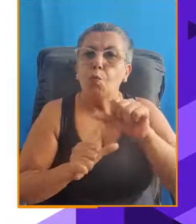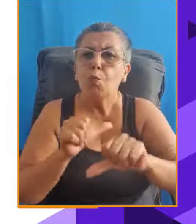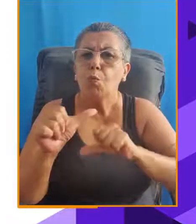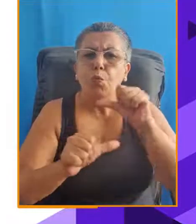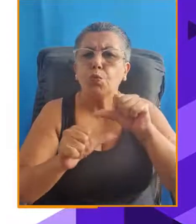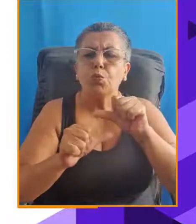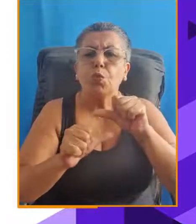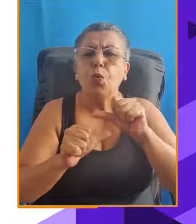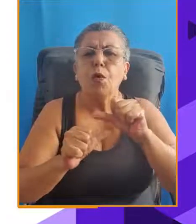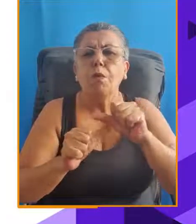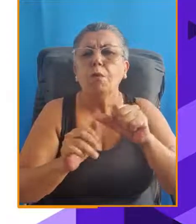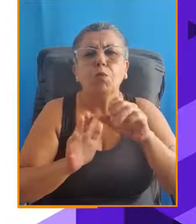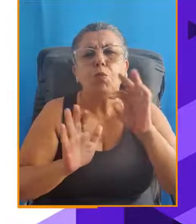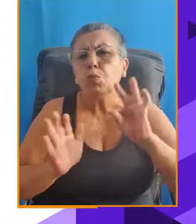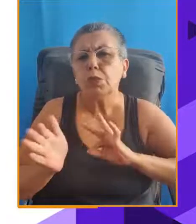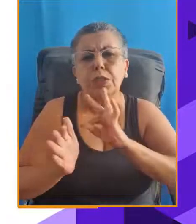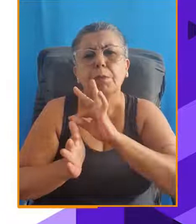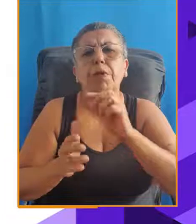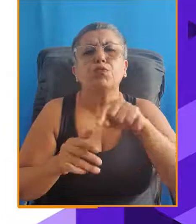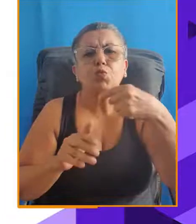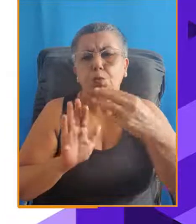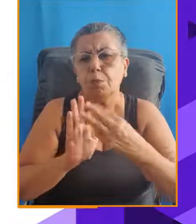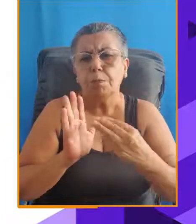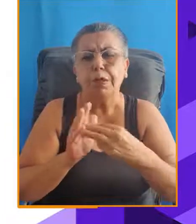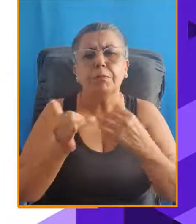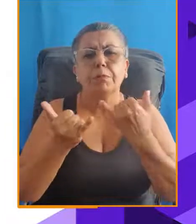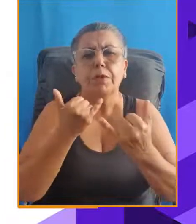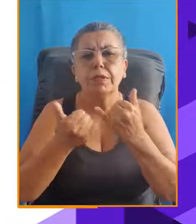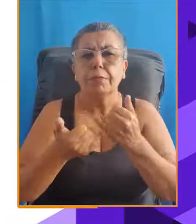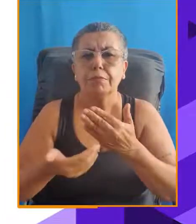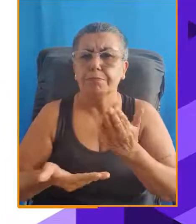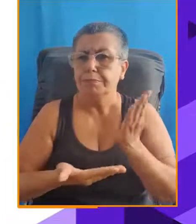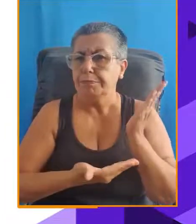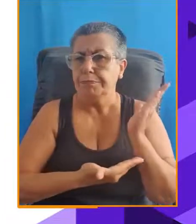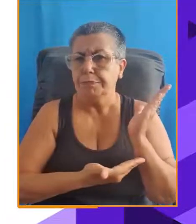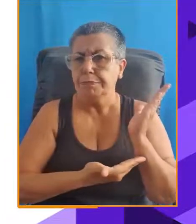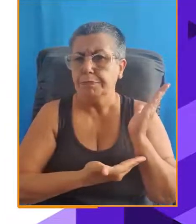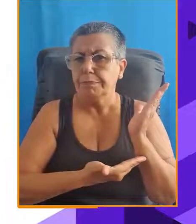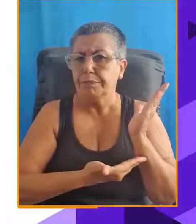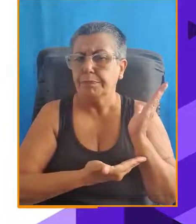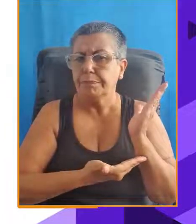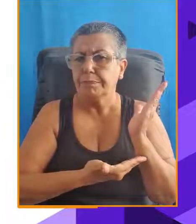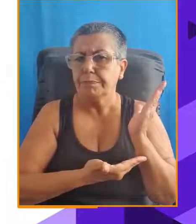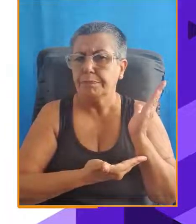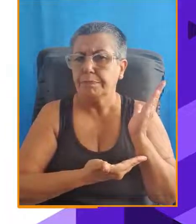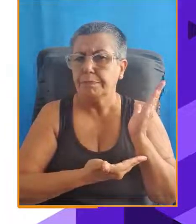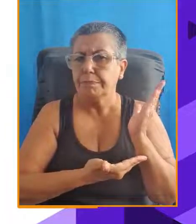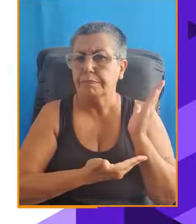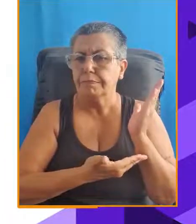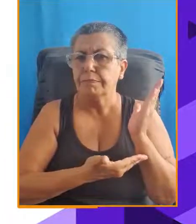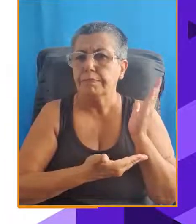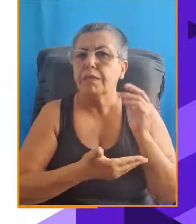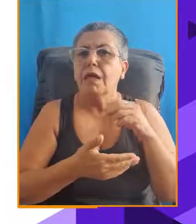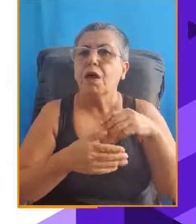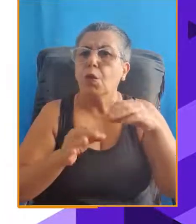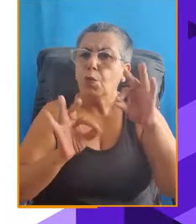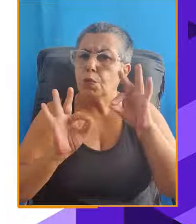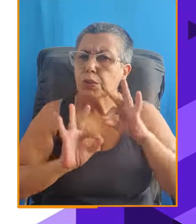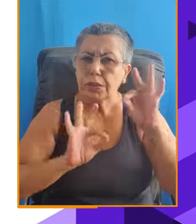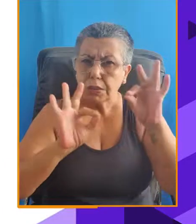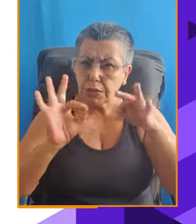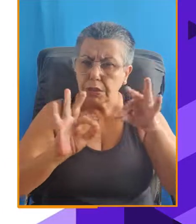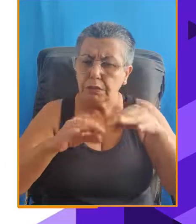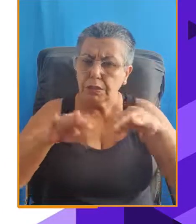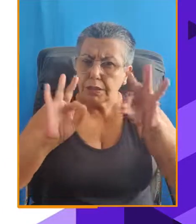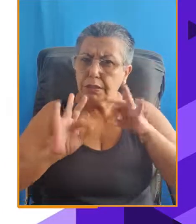transformada pelo tratamento de outro método. Por exemplo, veja a estampa desenhada para ser reproduzida em tecido